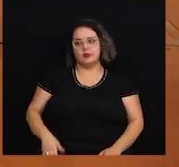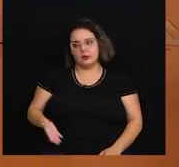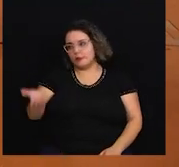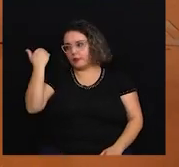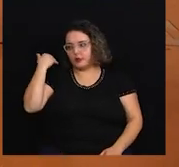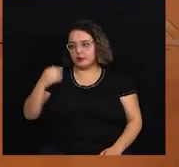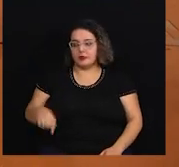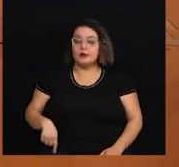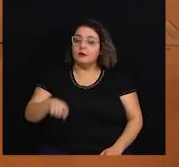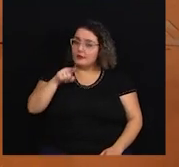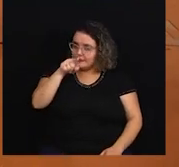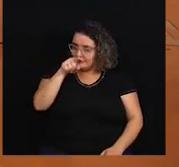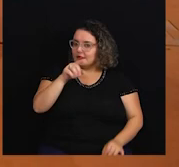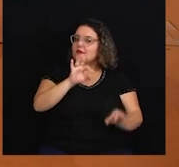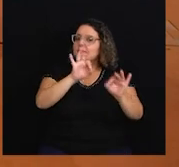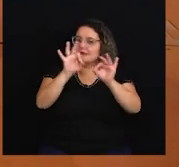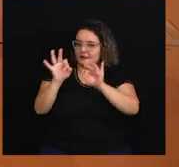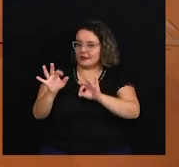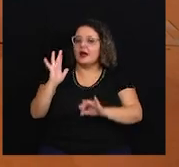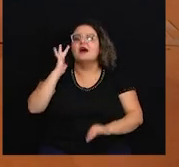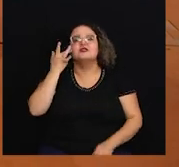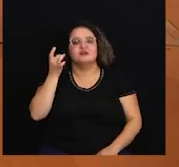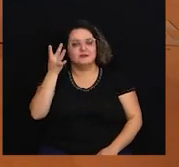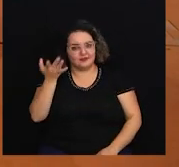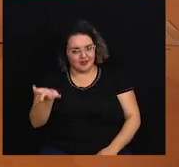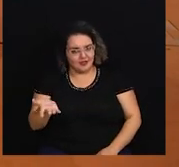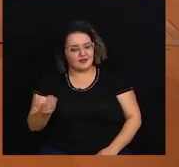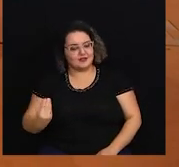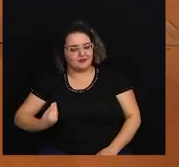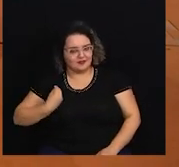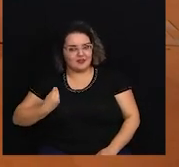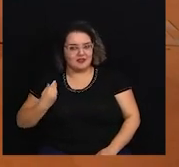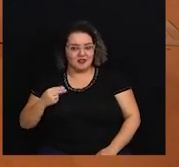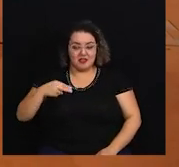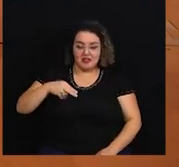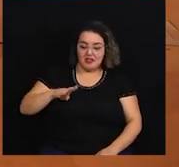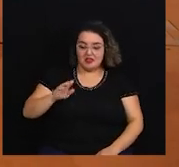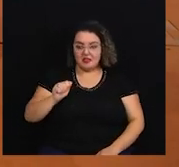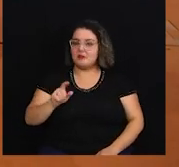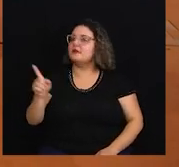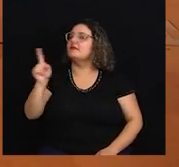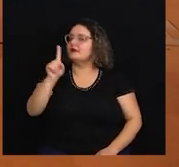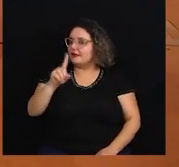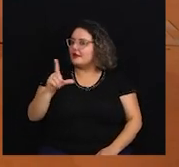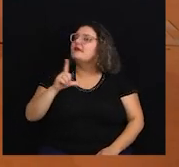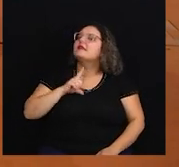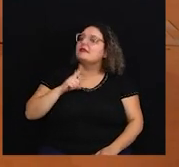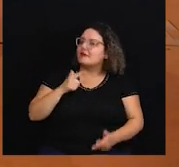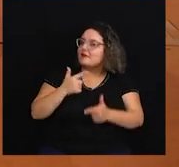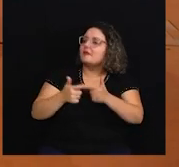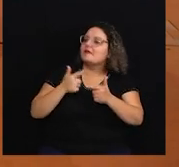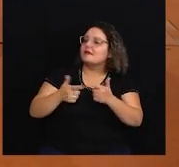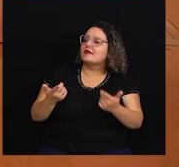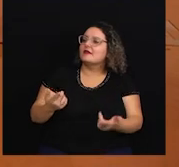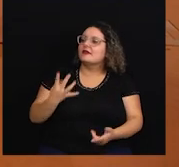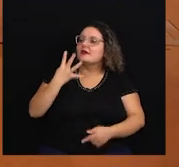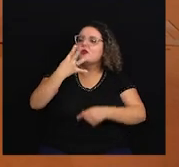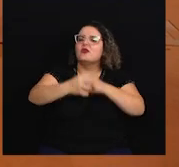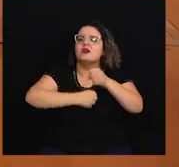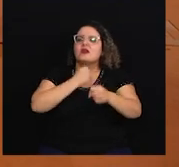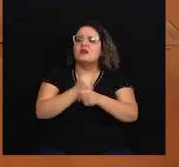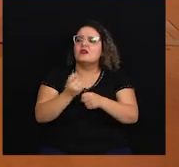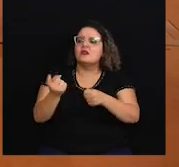ver se é você que tá aí nos acompanhando acho que é fácil essa vida só NBA nada disso tem os pés e quatro anos depois